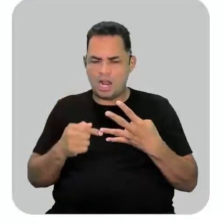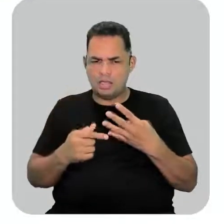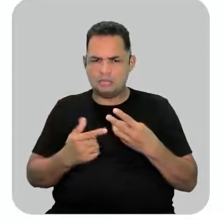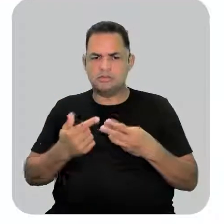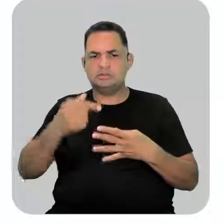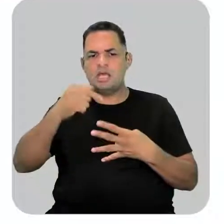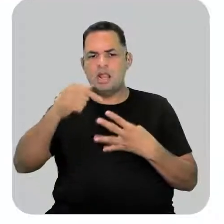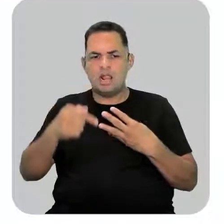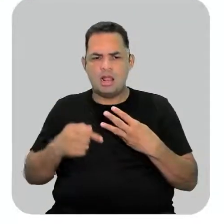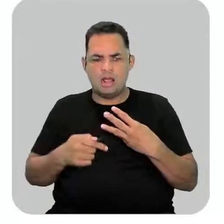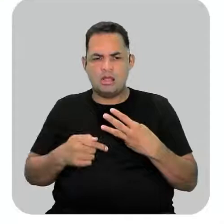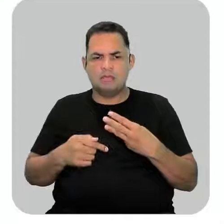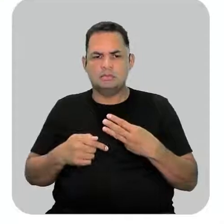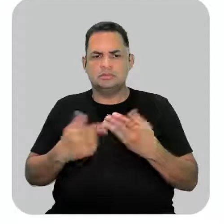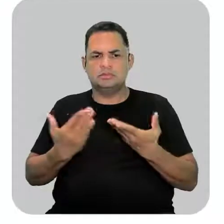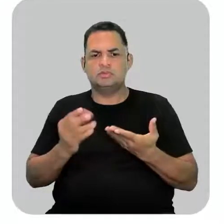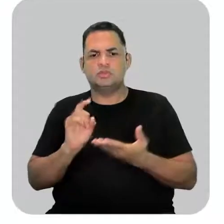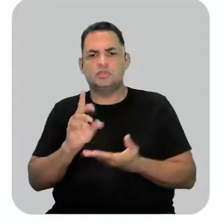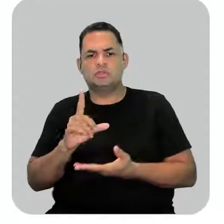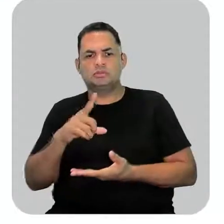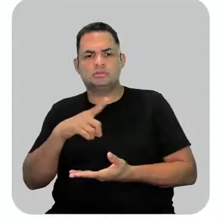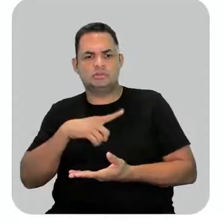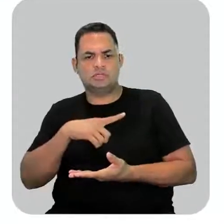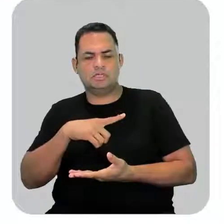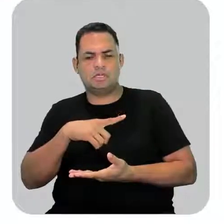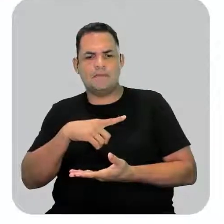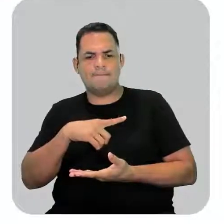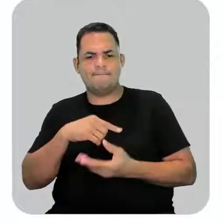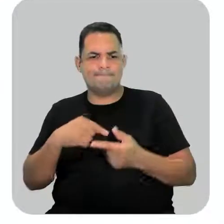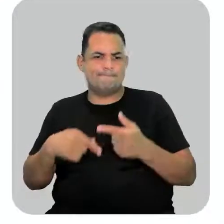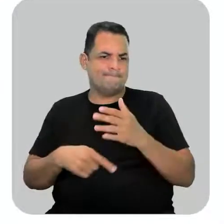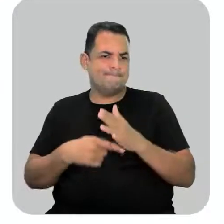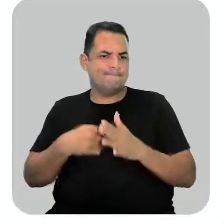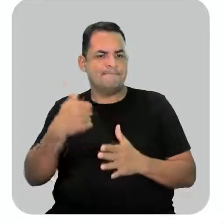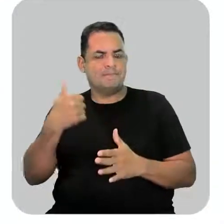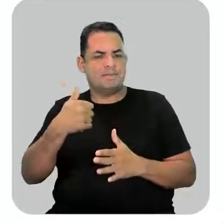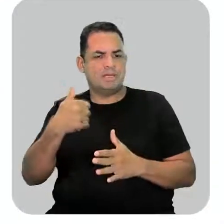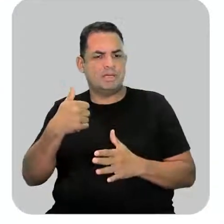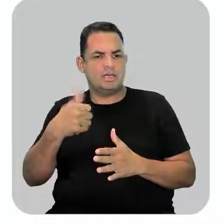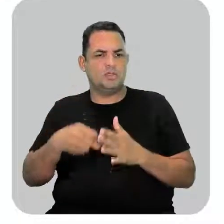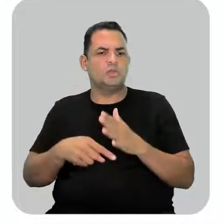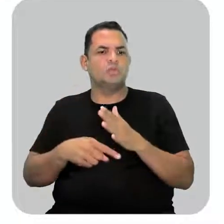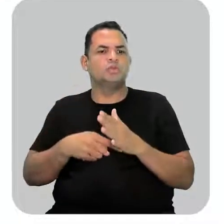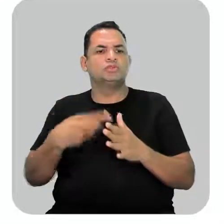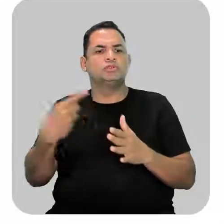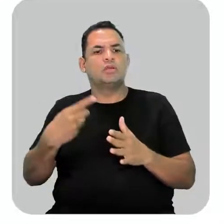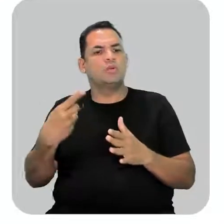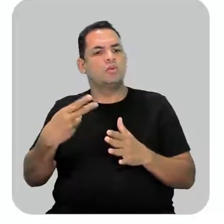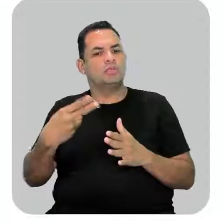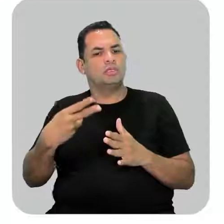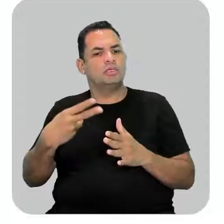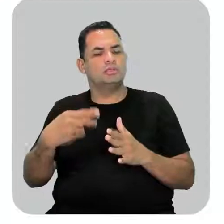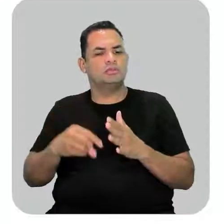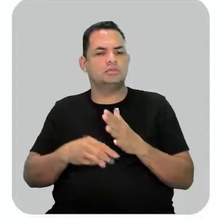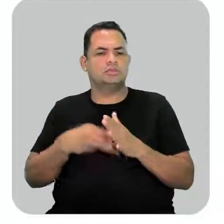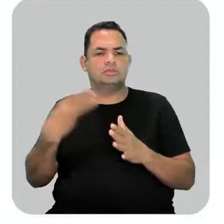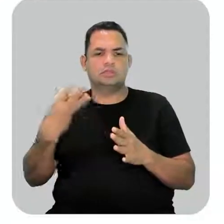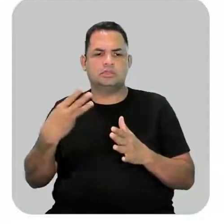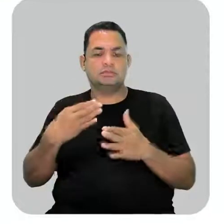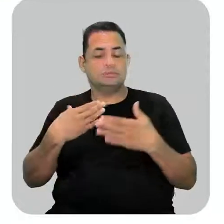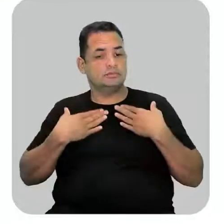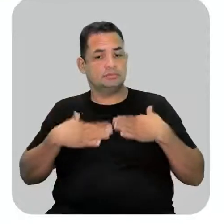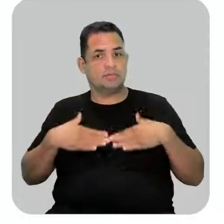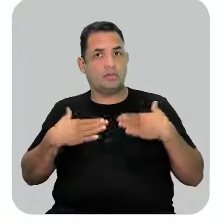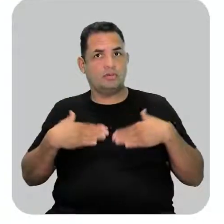tipo de carbono, nós só vamos ter primário, secundário e terciário.